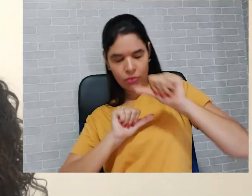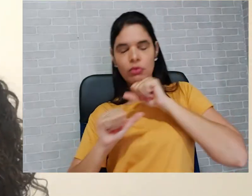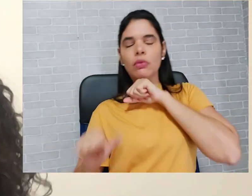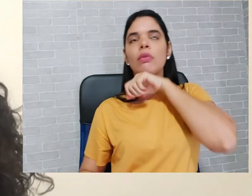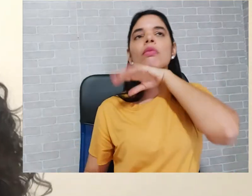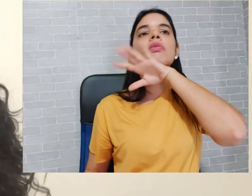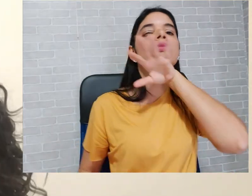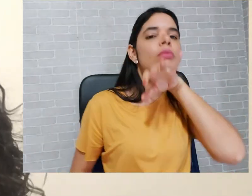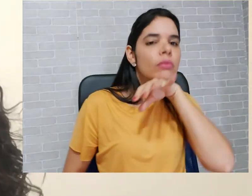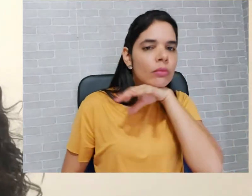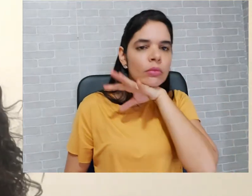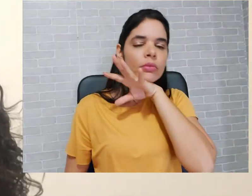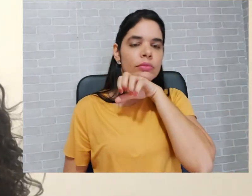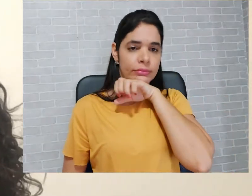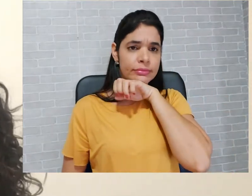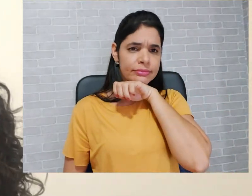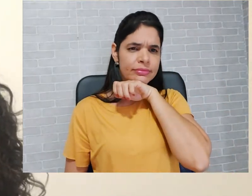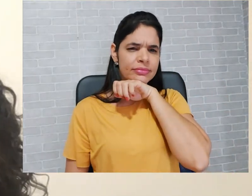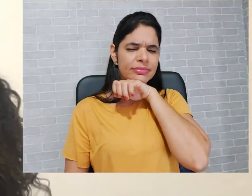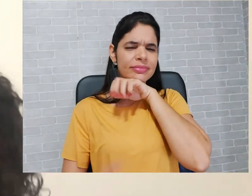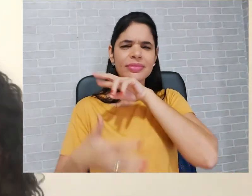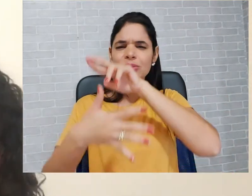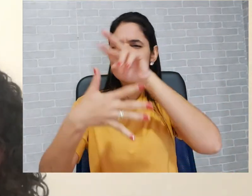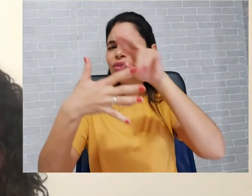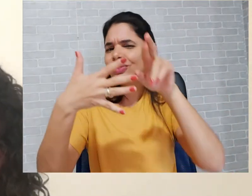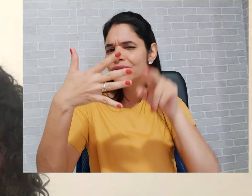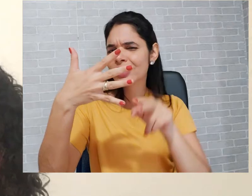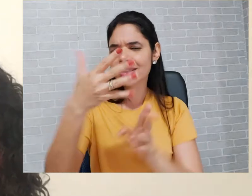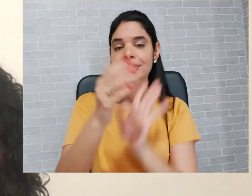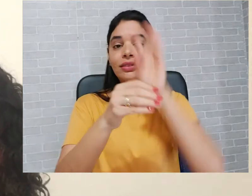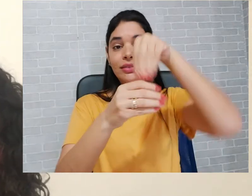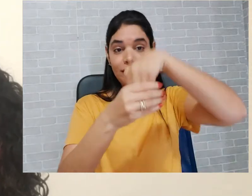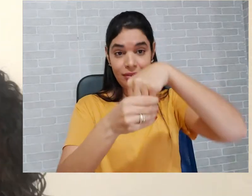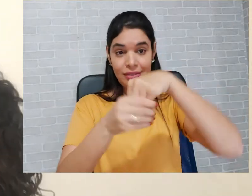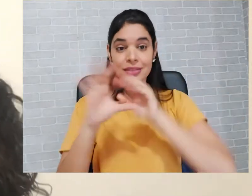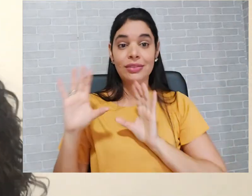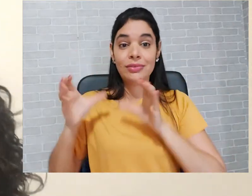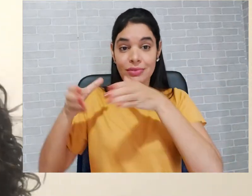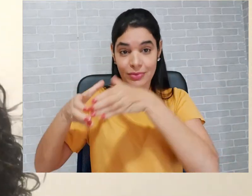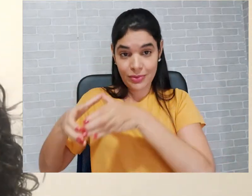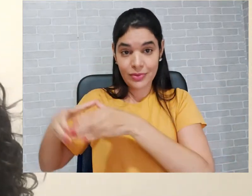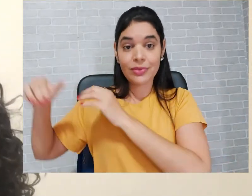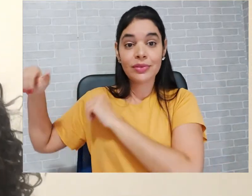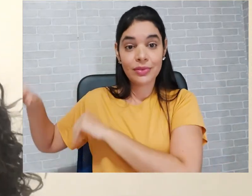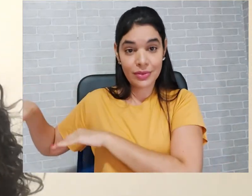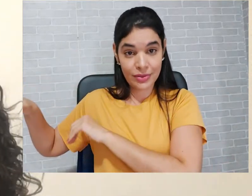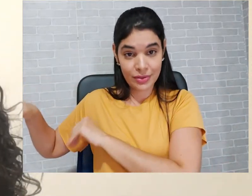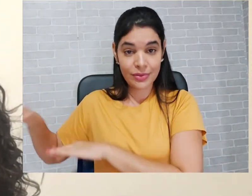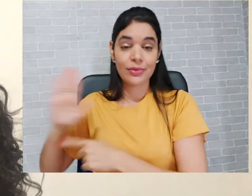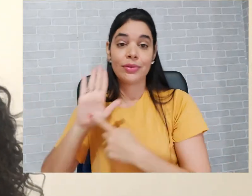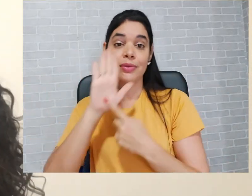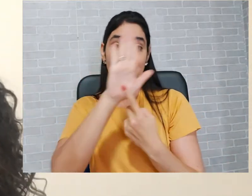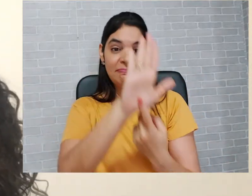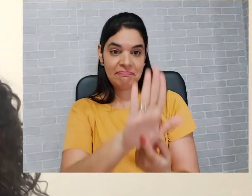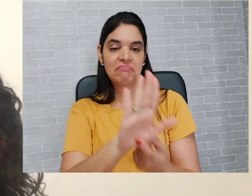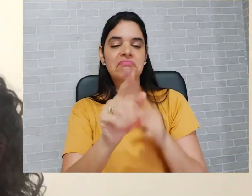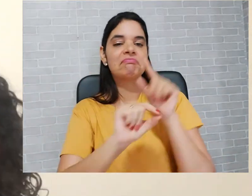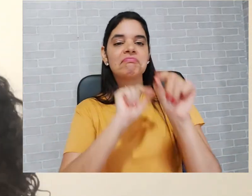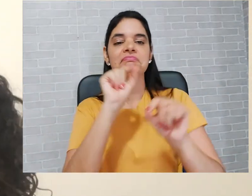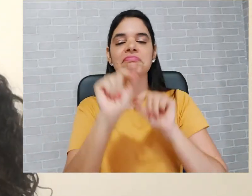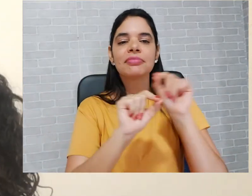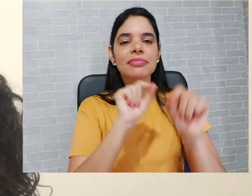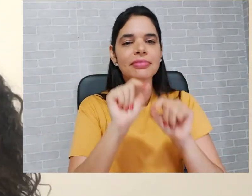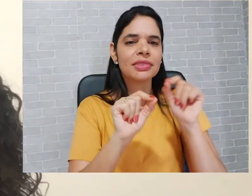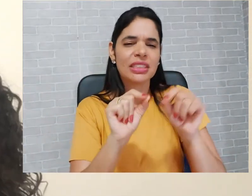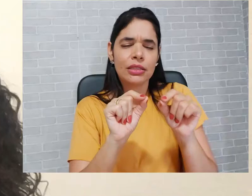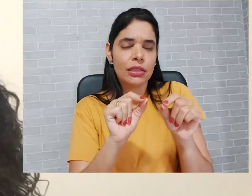personagens são bem integrados no inconsciente do coletivo dos guianenses e fazem referência a episódios